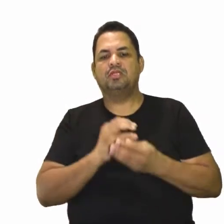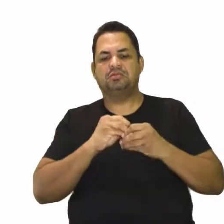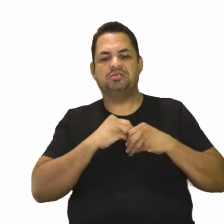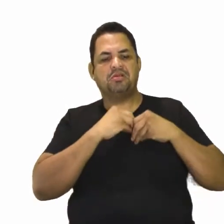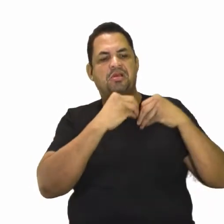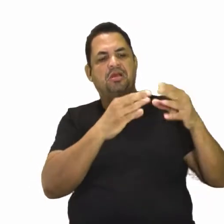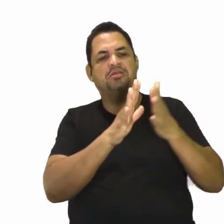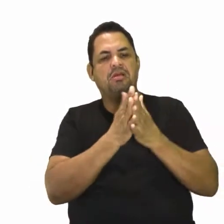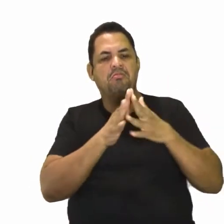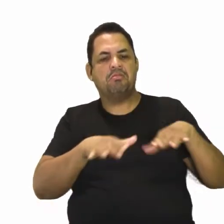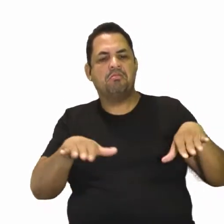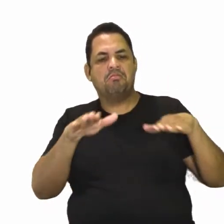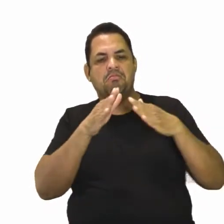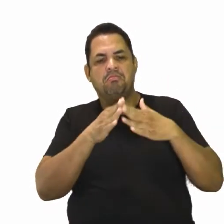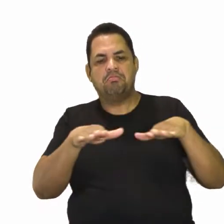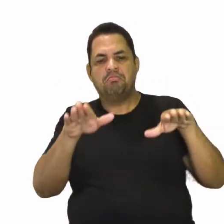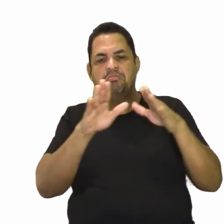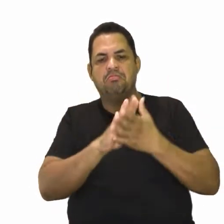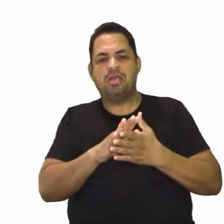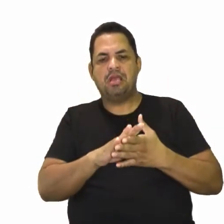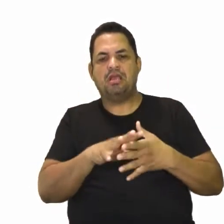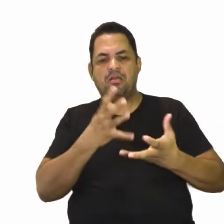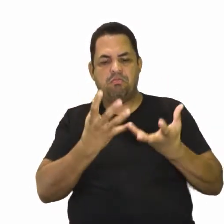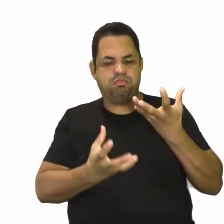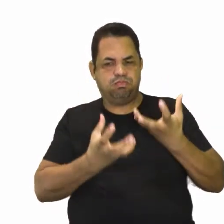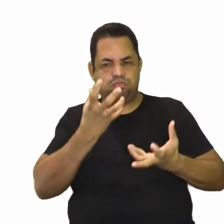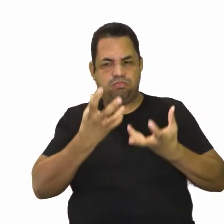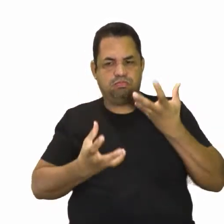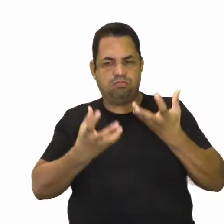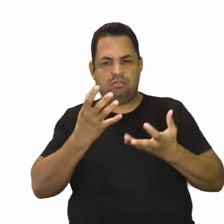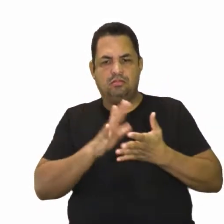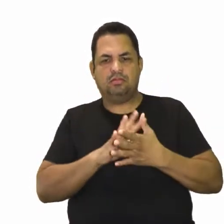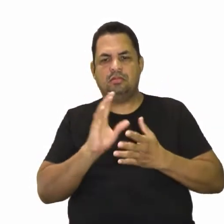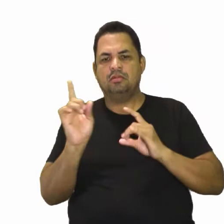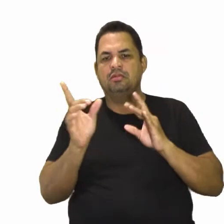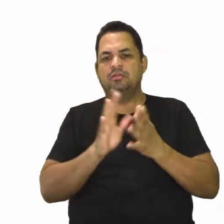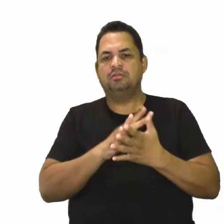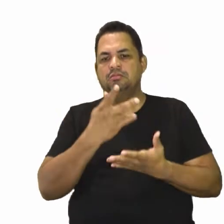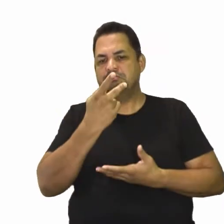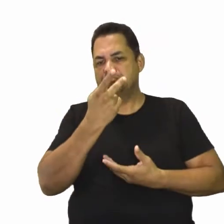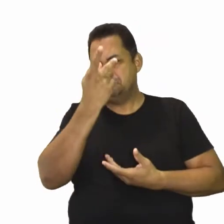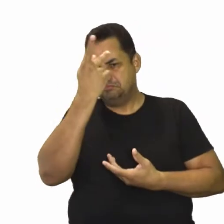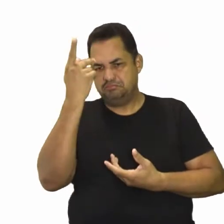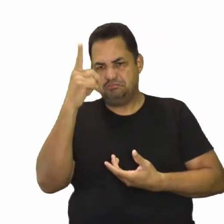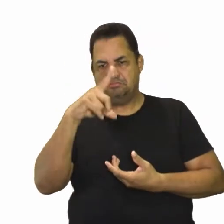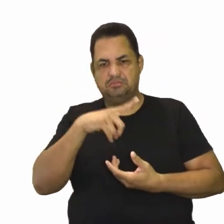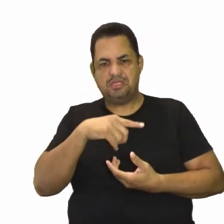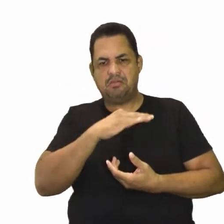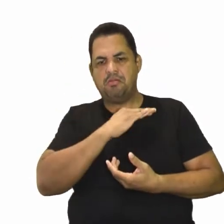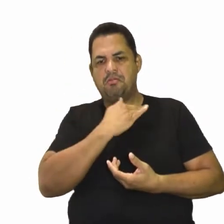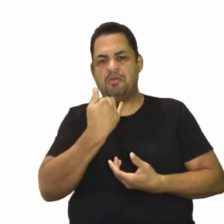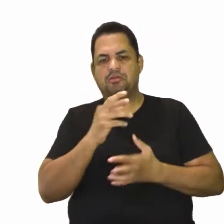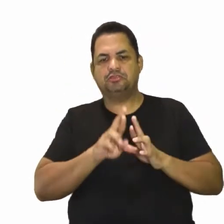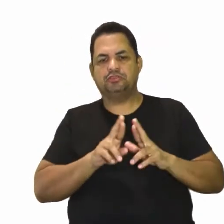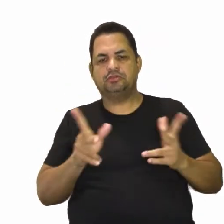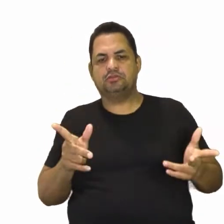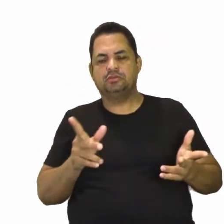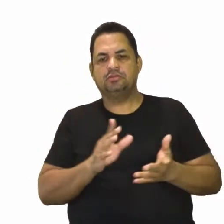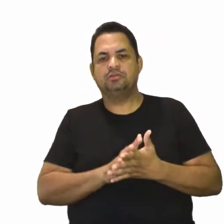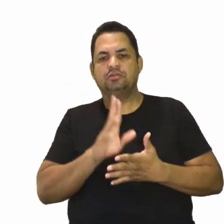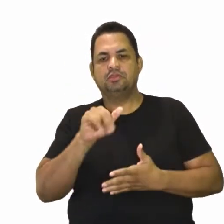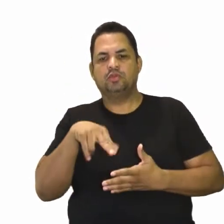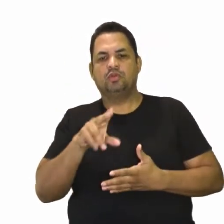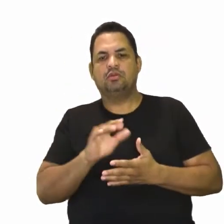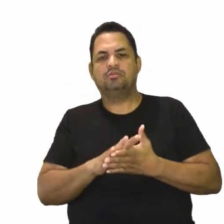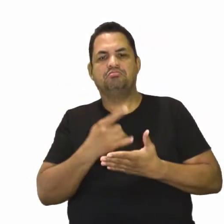jogados no mar, cremados. Cada um teve um fim diferente, mas essas pessoas nunca mais